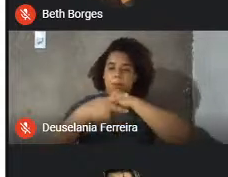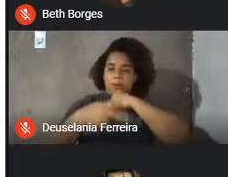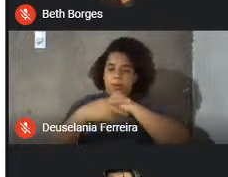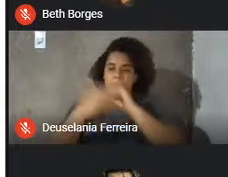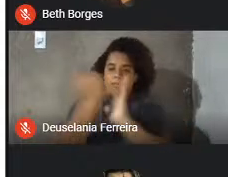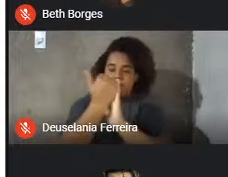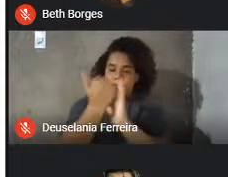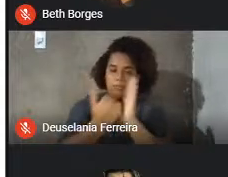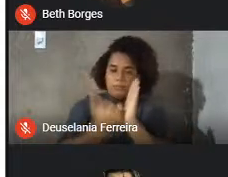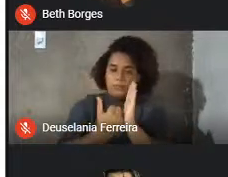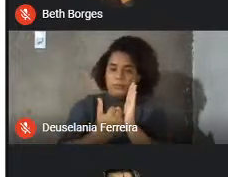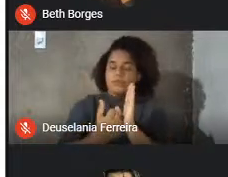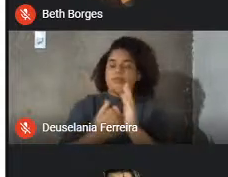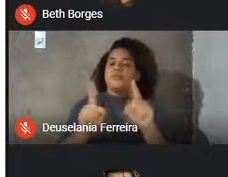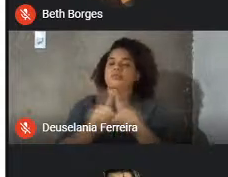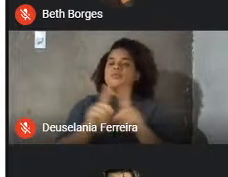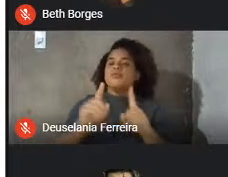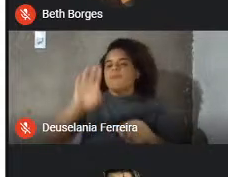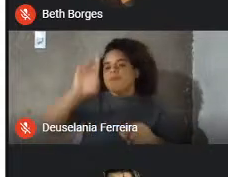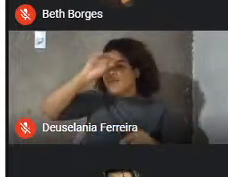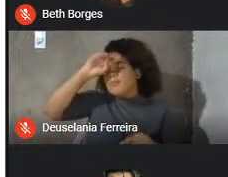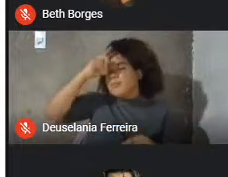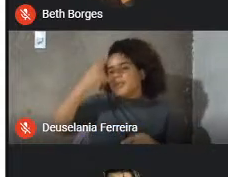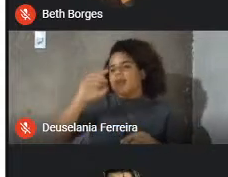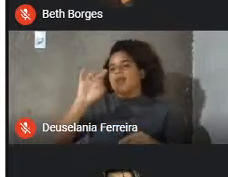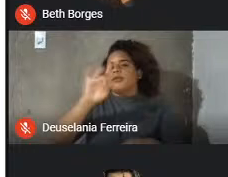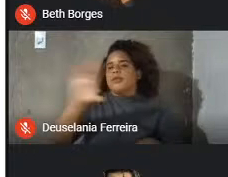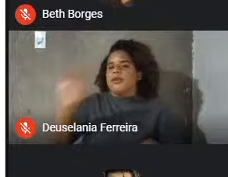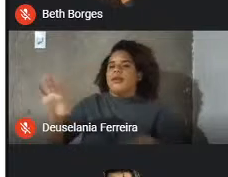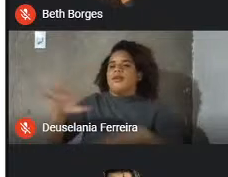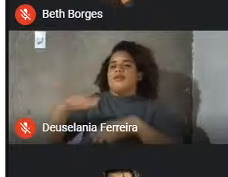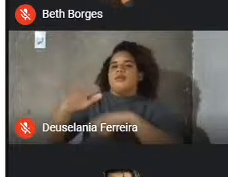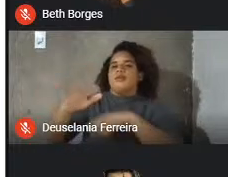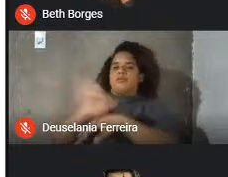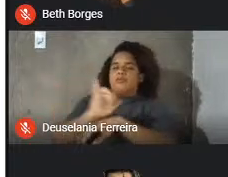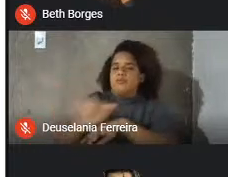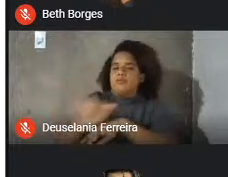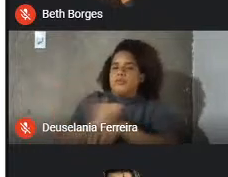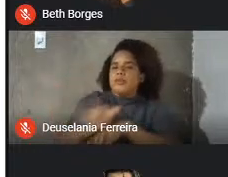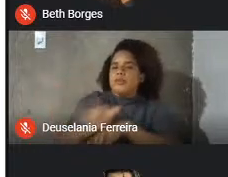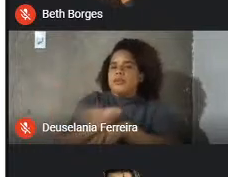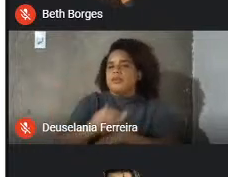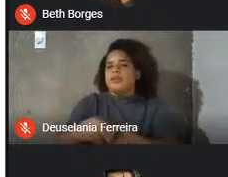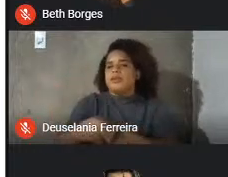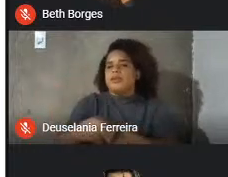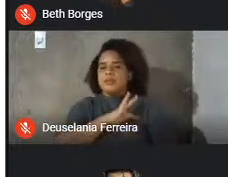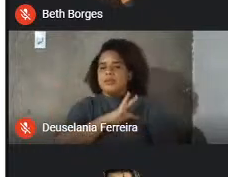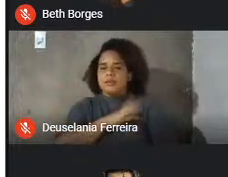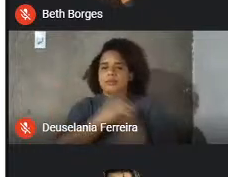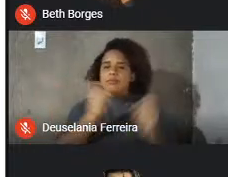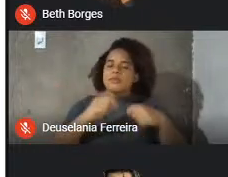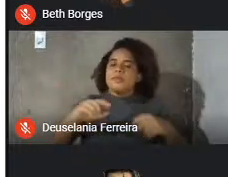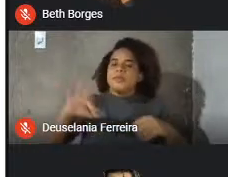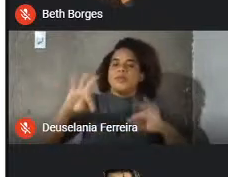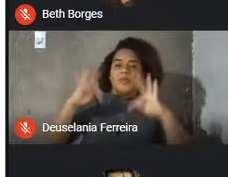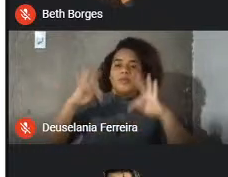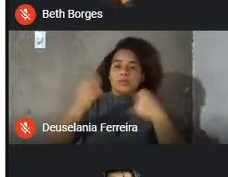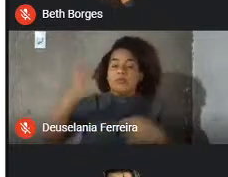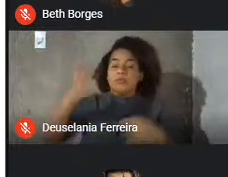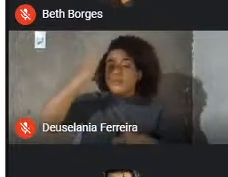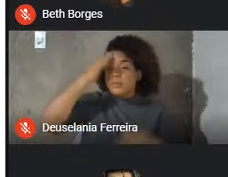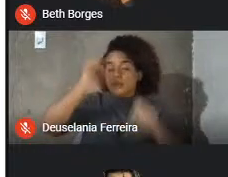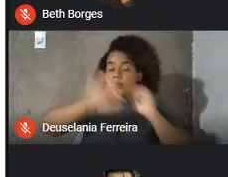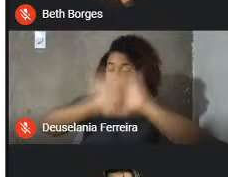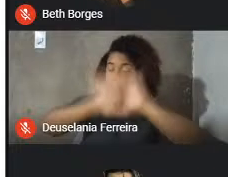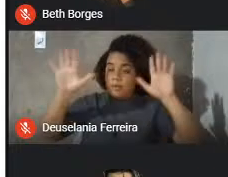E também a ideia de cada técnica, né? De uma maneira geral aí, para todo mundo entender, tá? Parabéns para